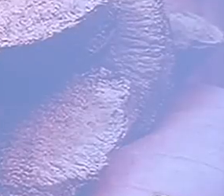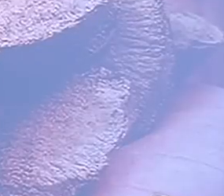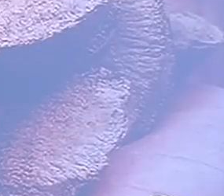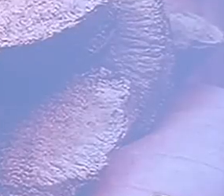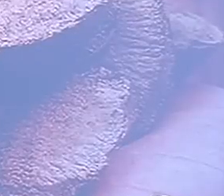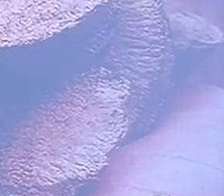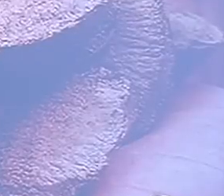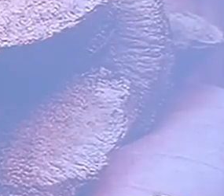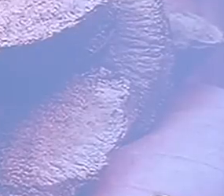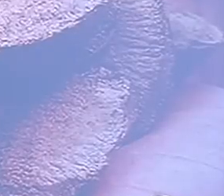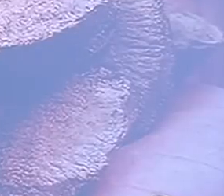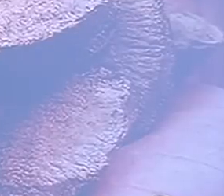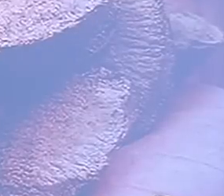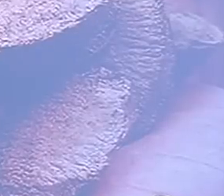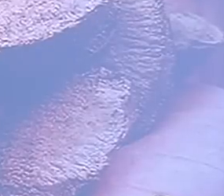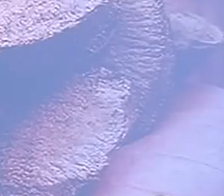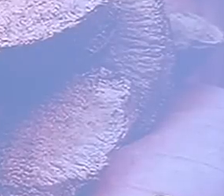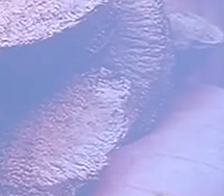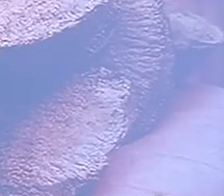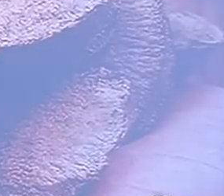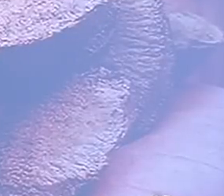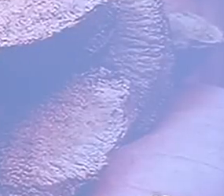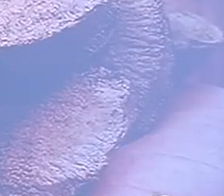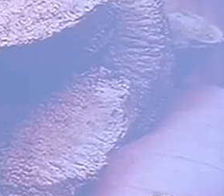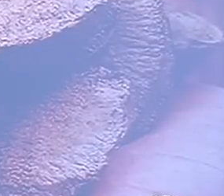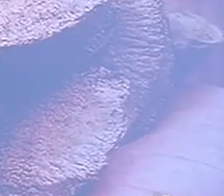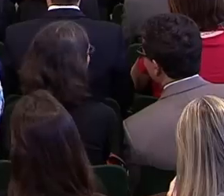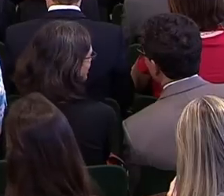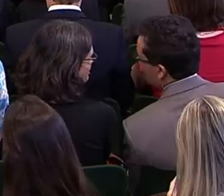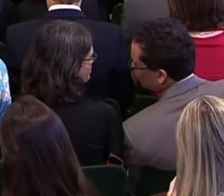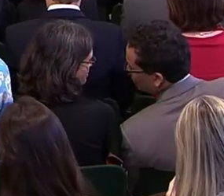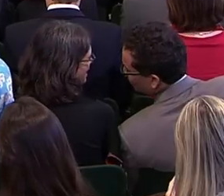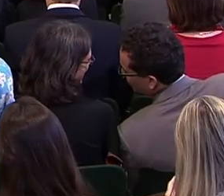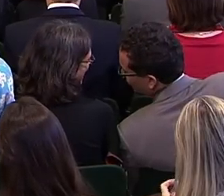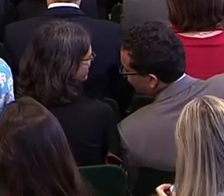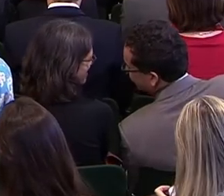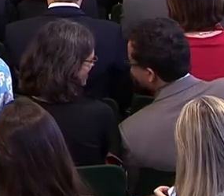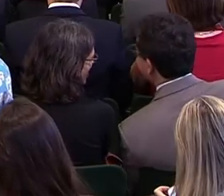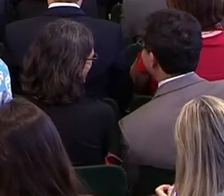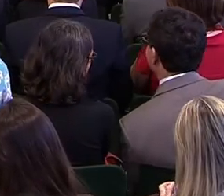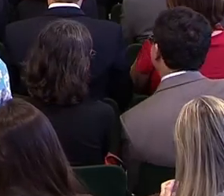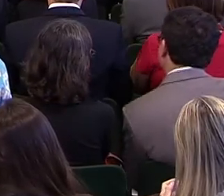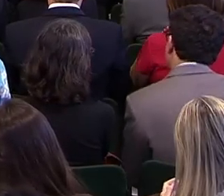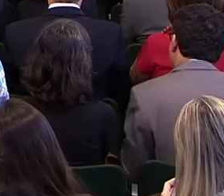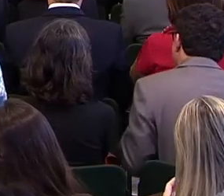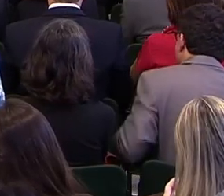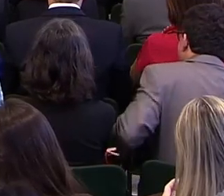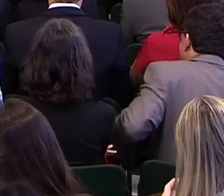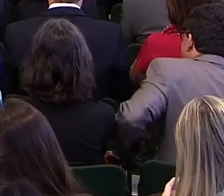Boa tarde a todos, senhora presidente da República, presidenta Dilma Rousseff,